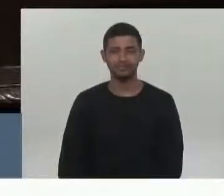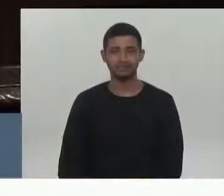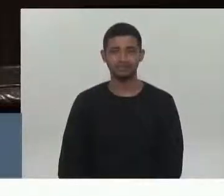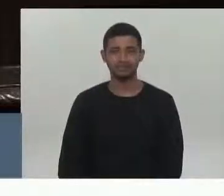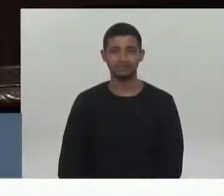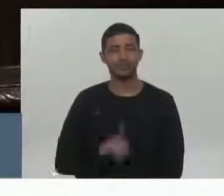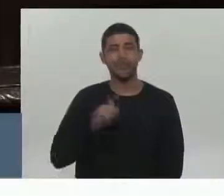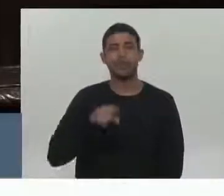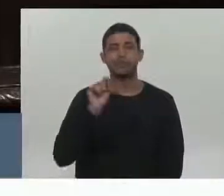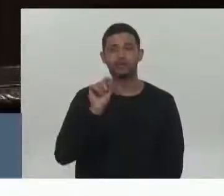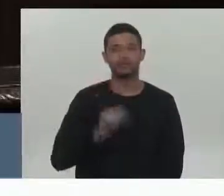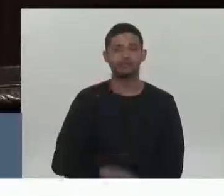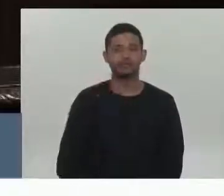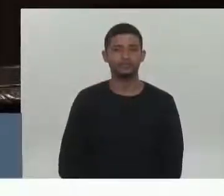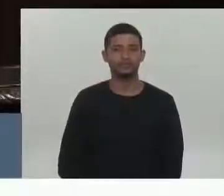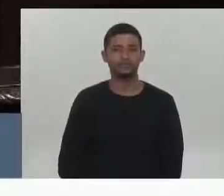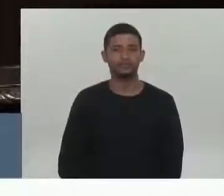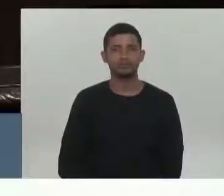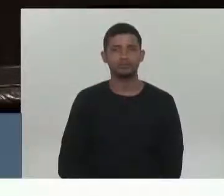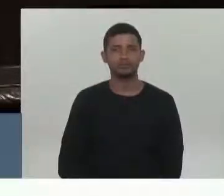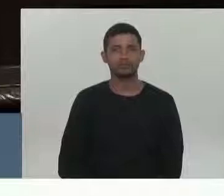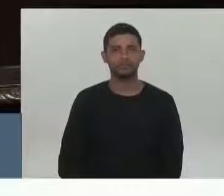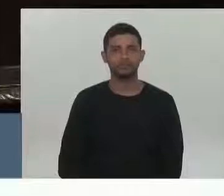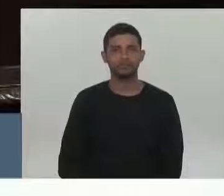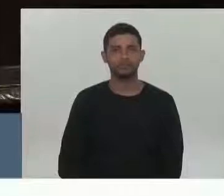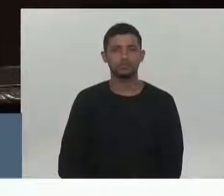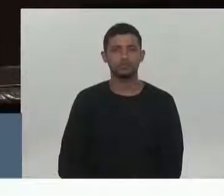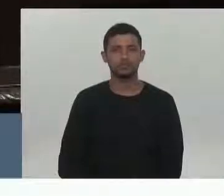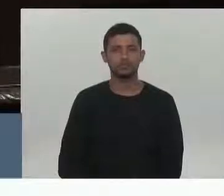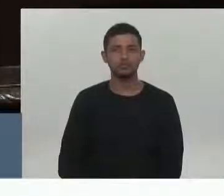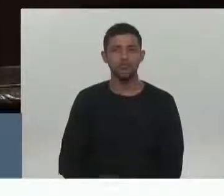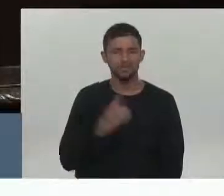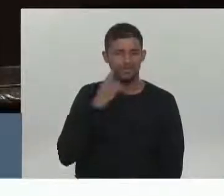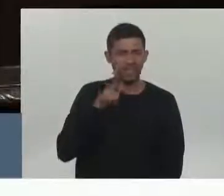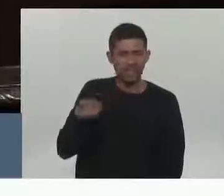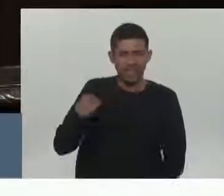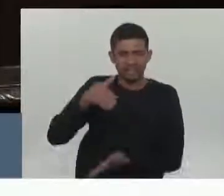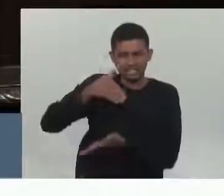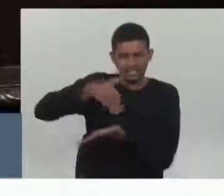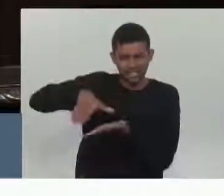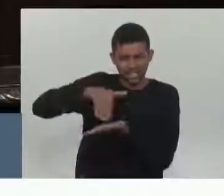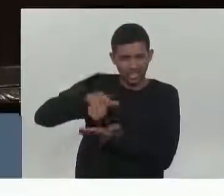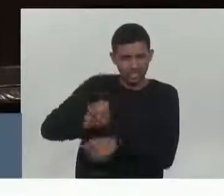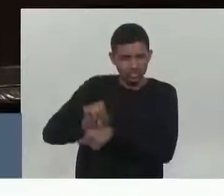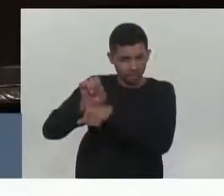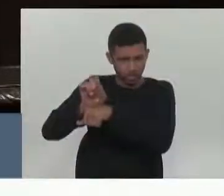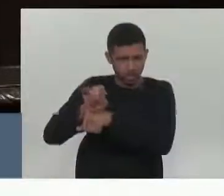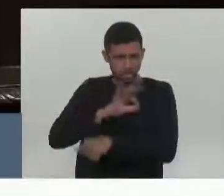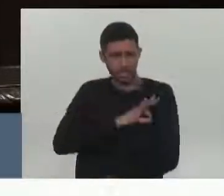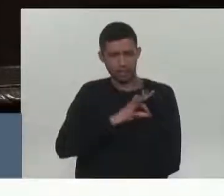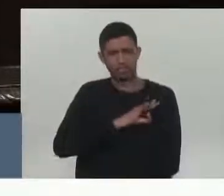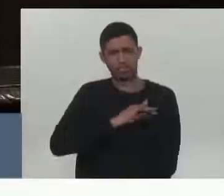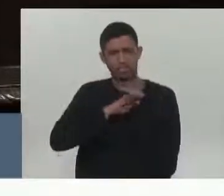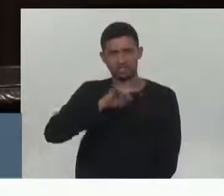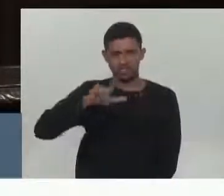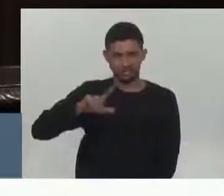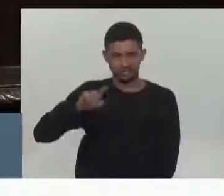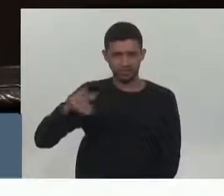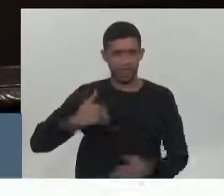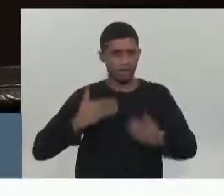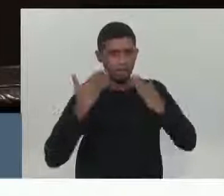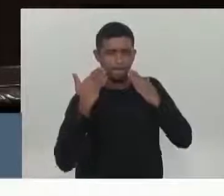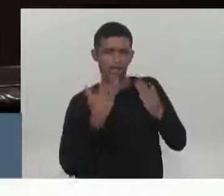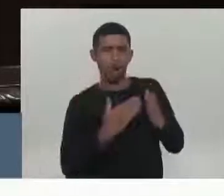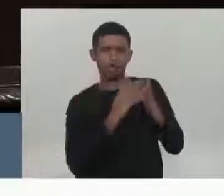que em nenhum momento a Secretaria de Estado da Polícia Civil traz um